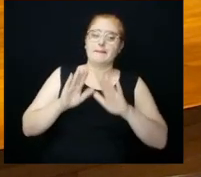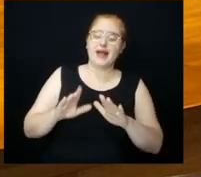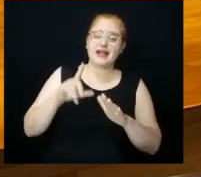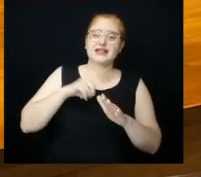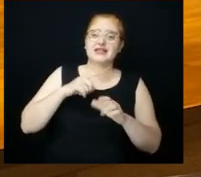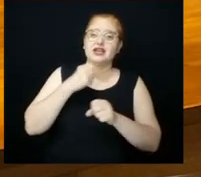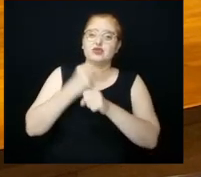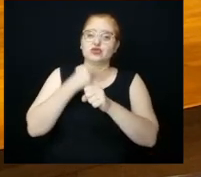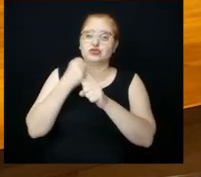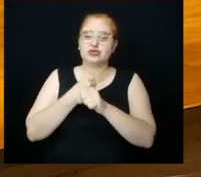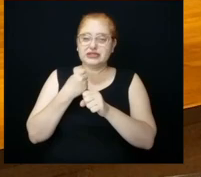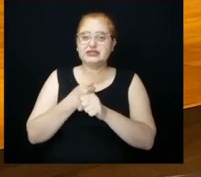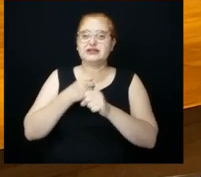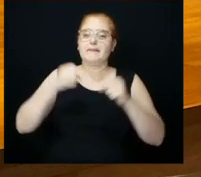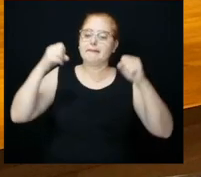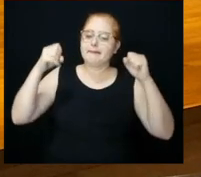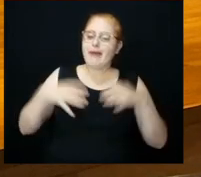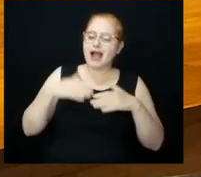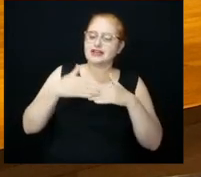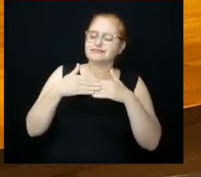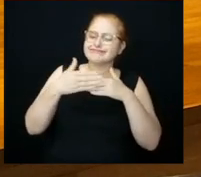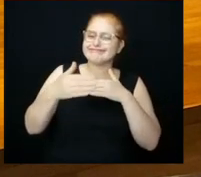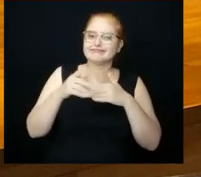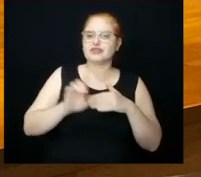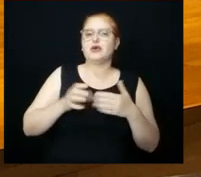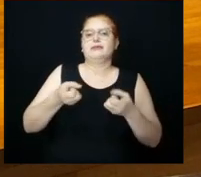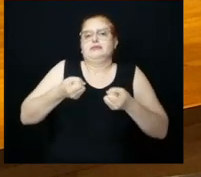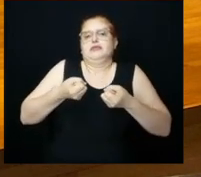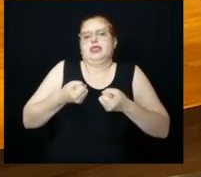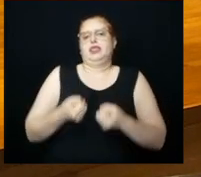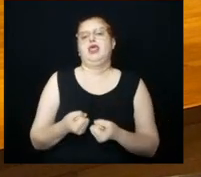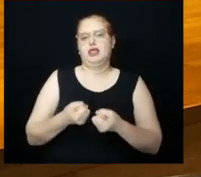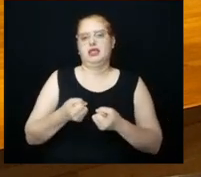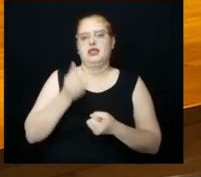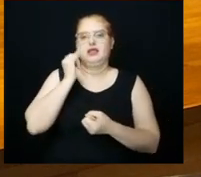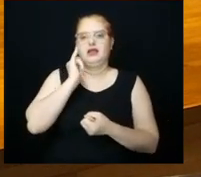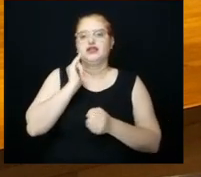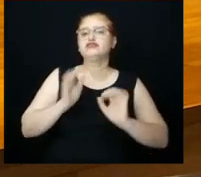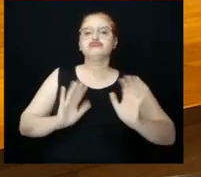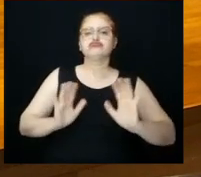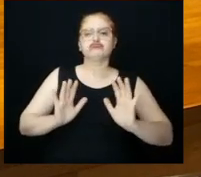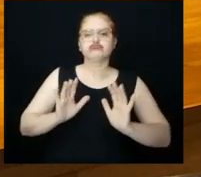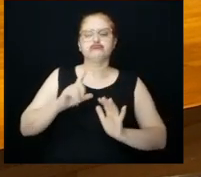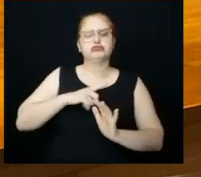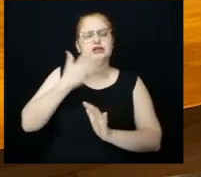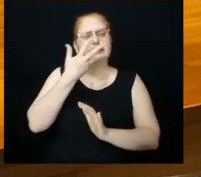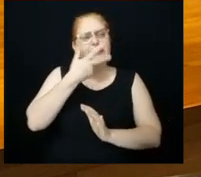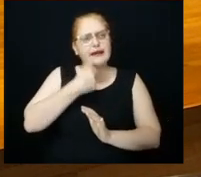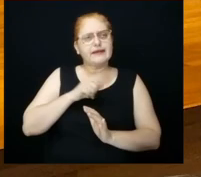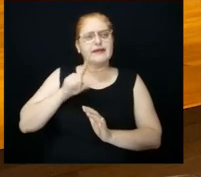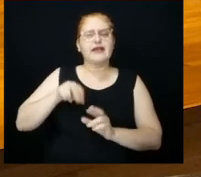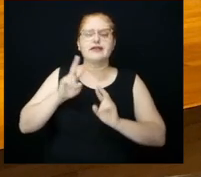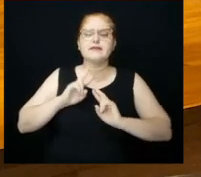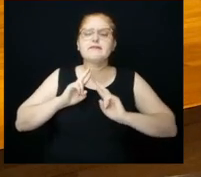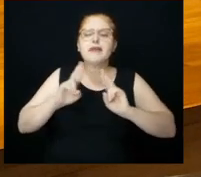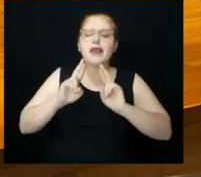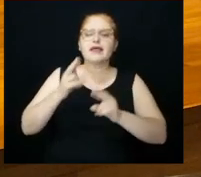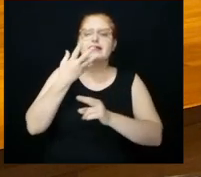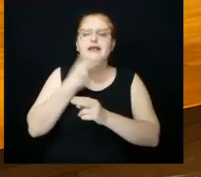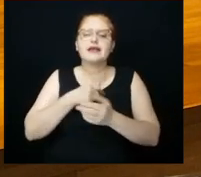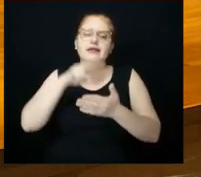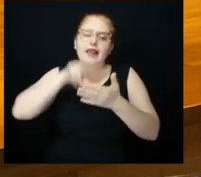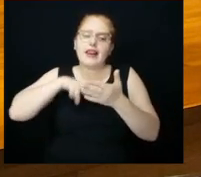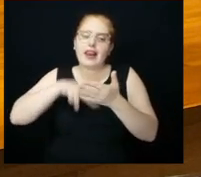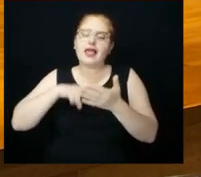uma narrativa mágica a partir daí, né? Não é pesada a narrativa, na medida em que ele vai trazer a criança, que é uma esperança, a criança vai ler